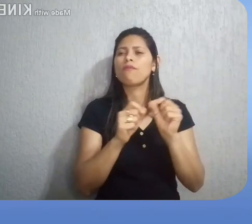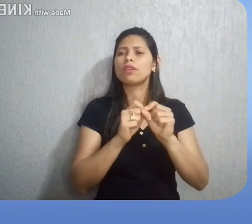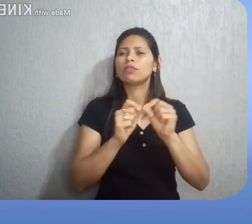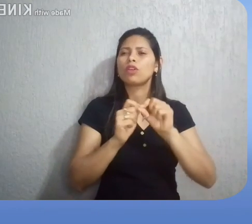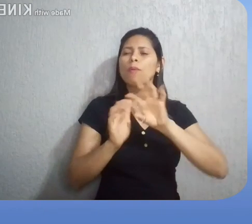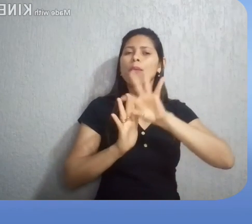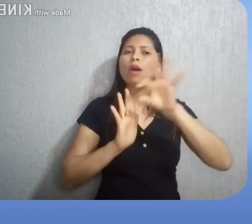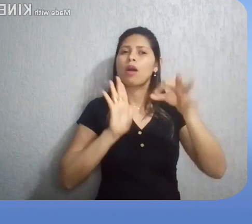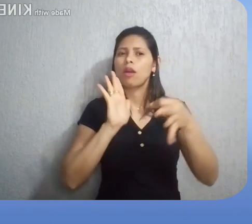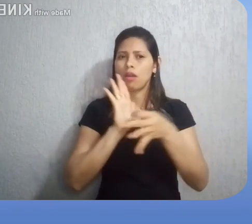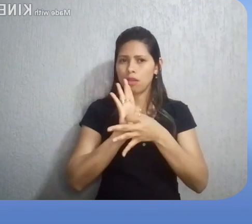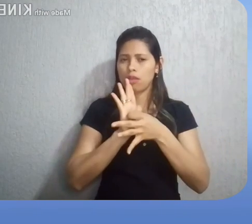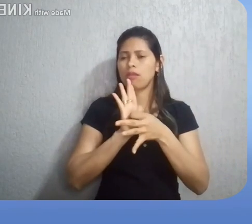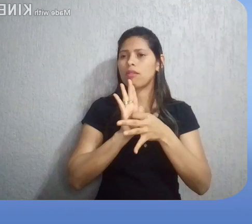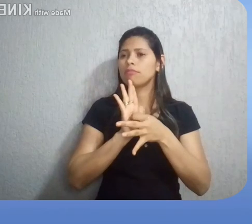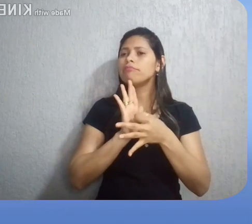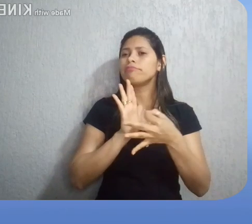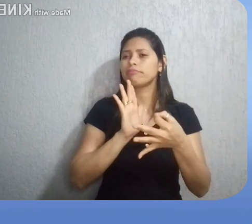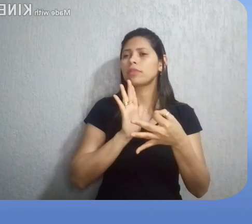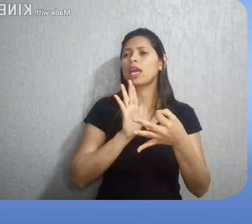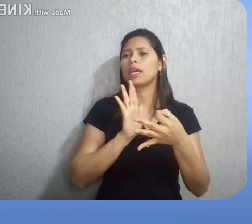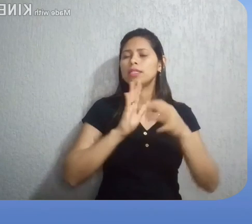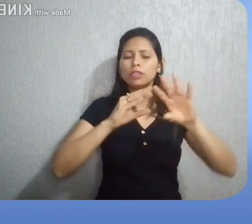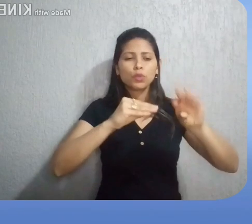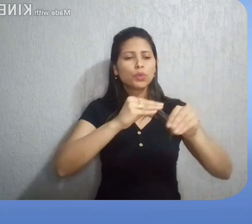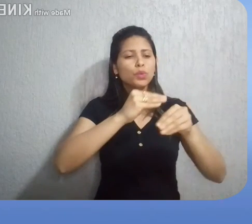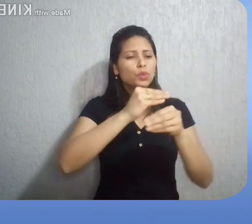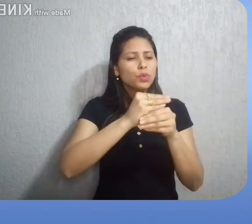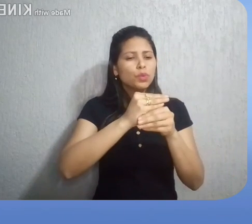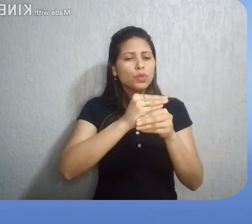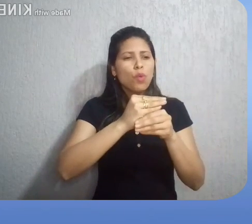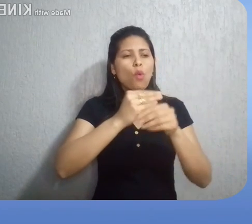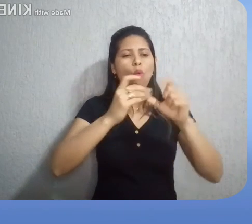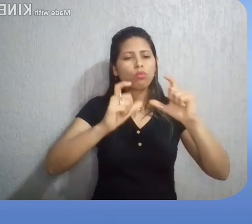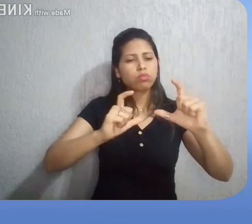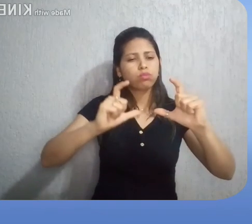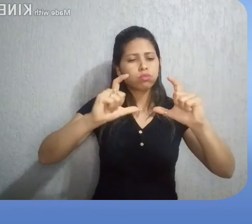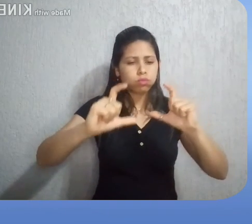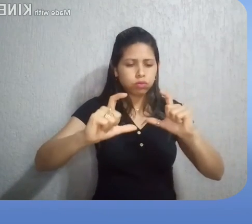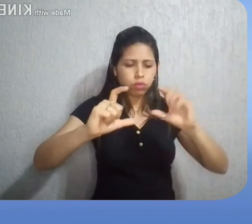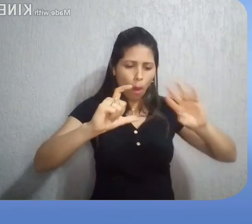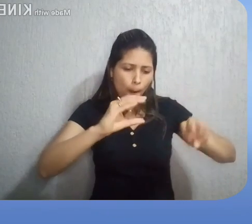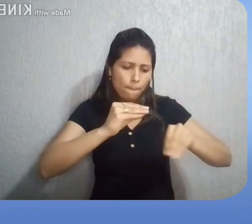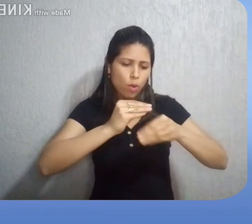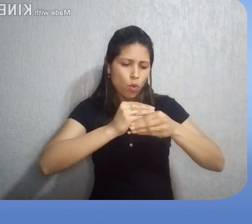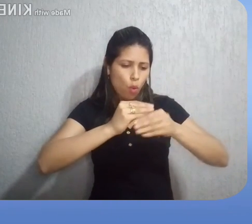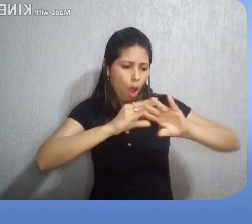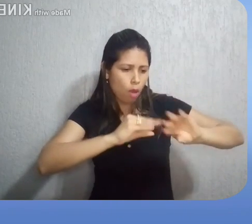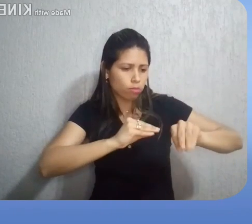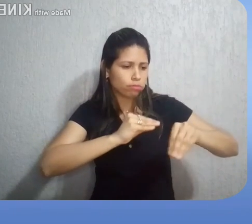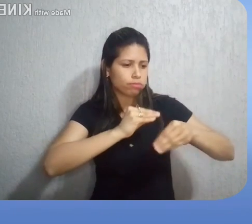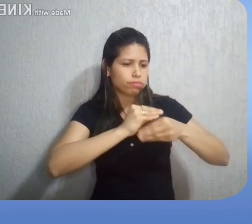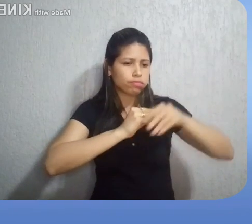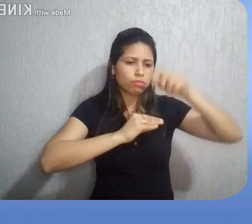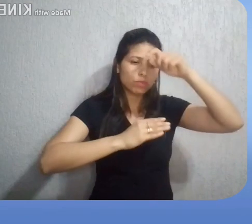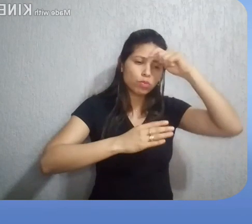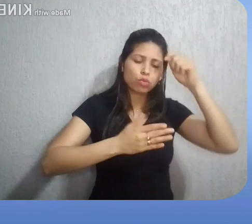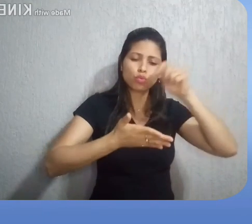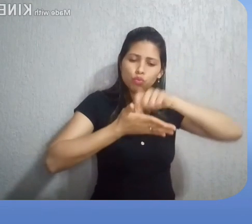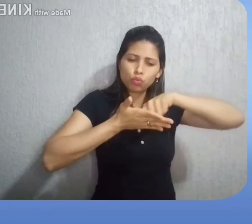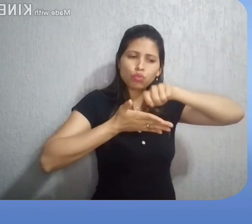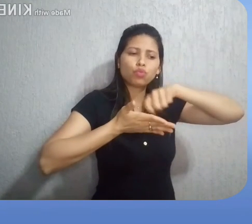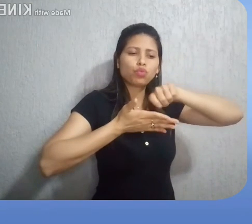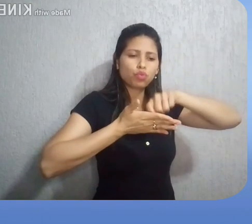uma explicação, né, do artigo, e agora vocês devem fazer uma resenha crítica, de preferência de